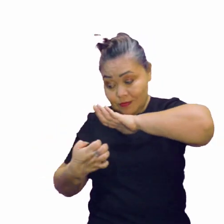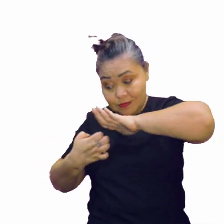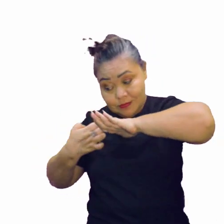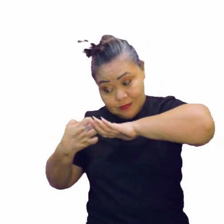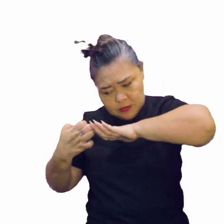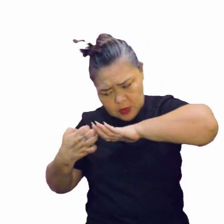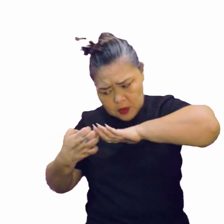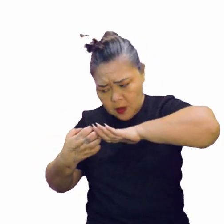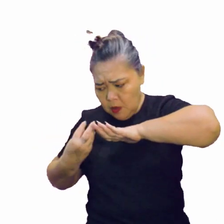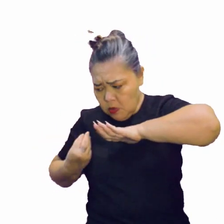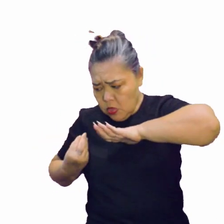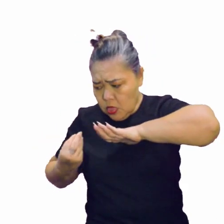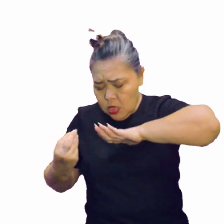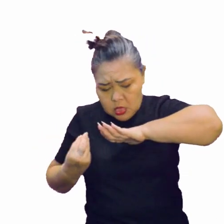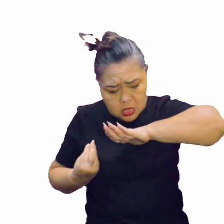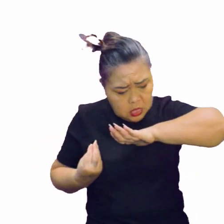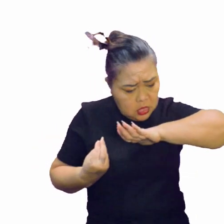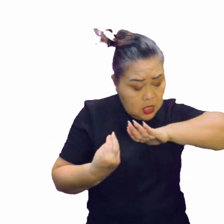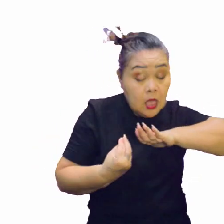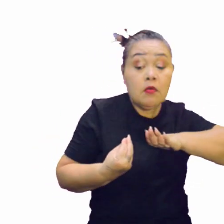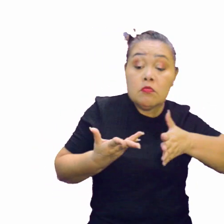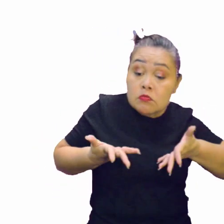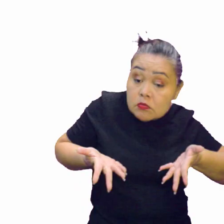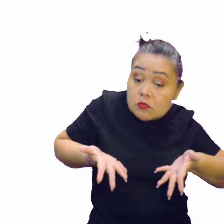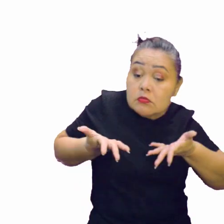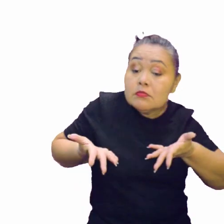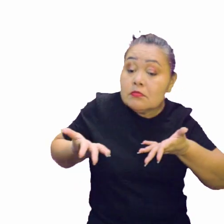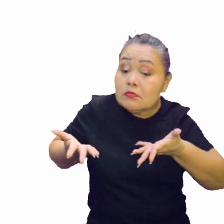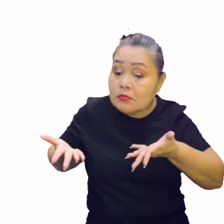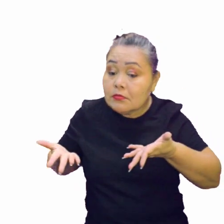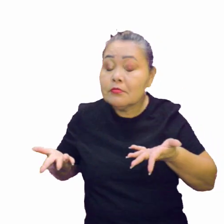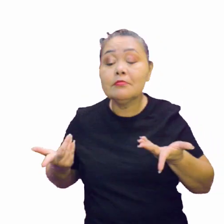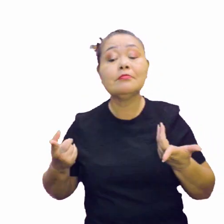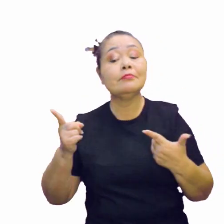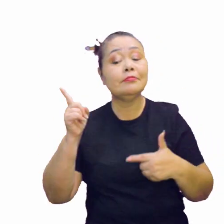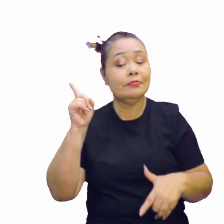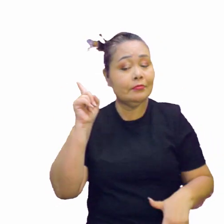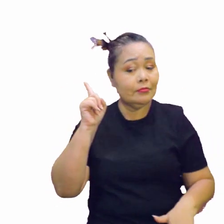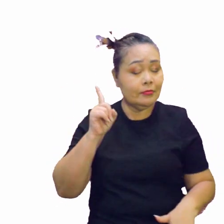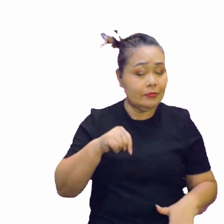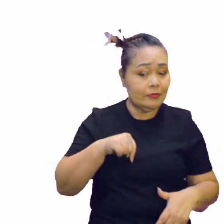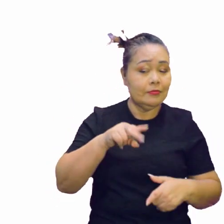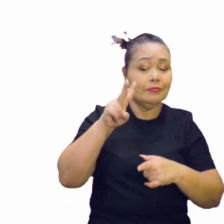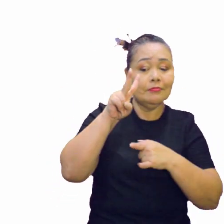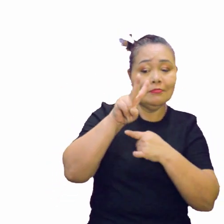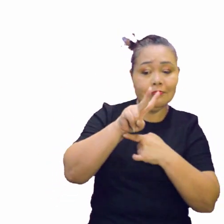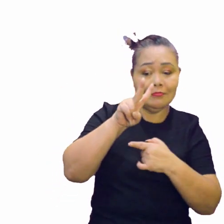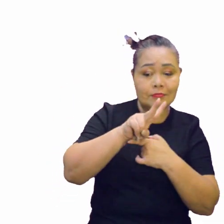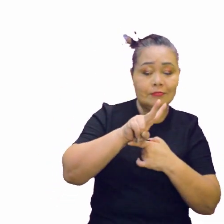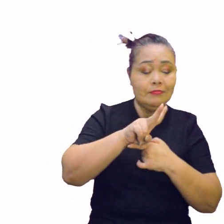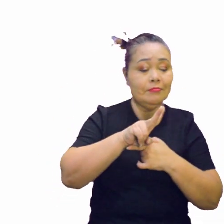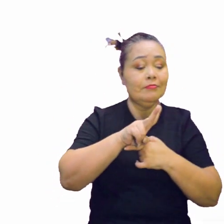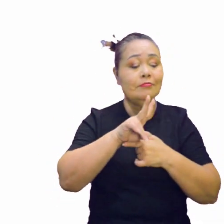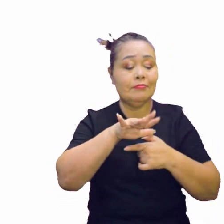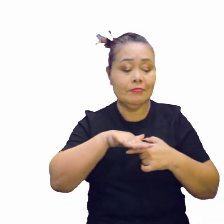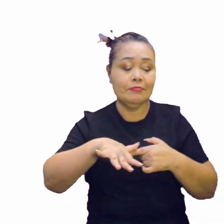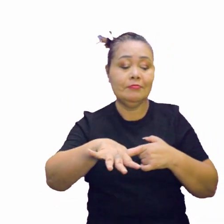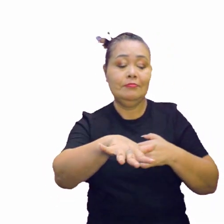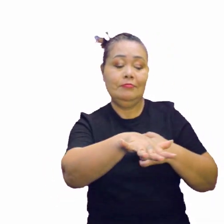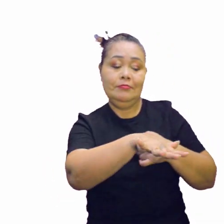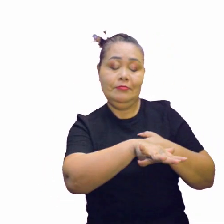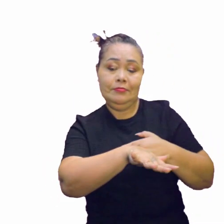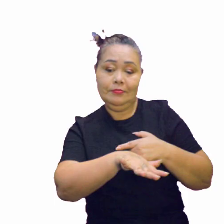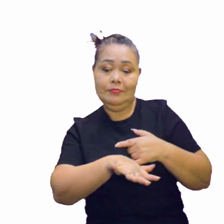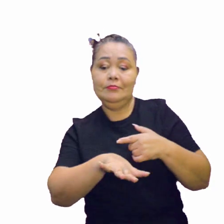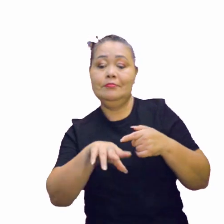Isso favorece a manutenção da população rural, a